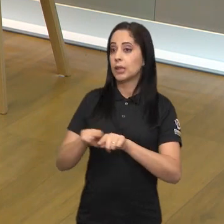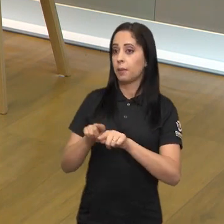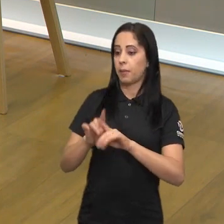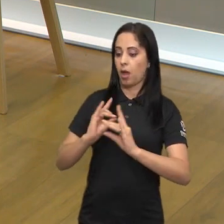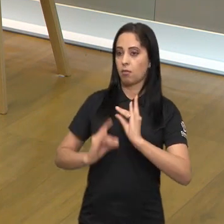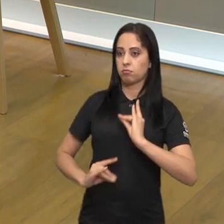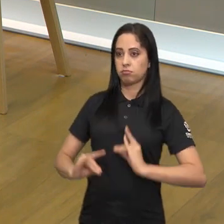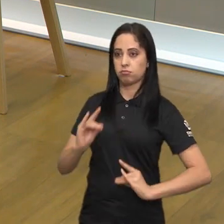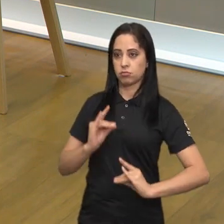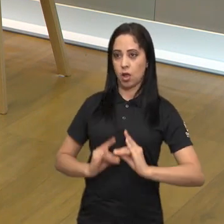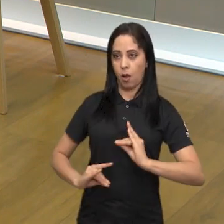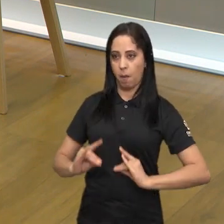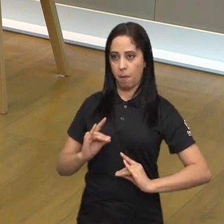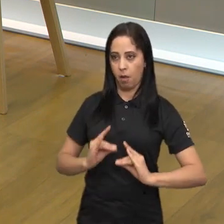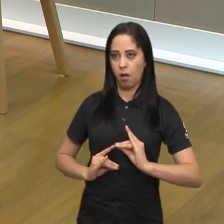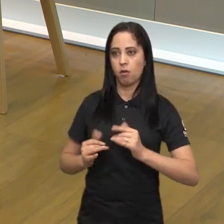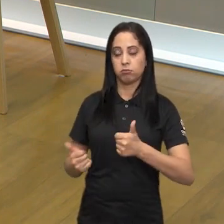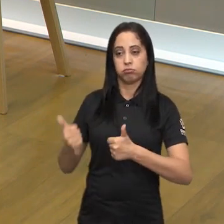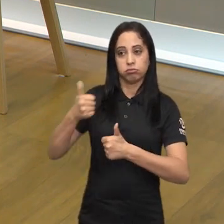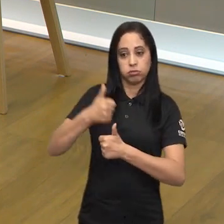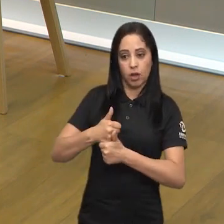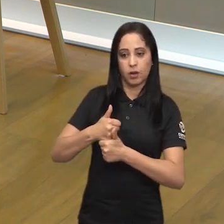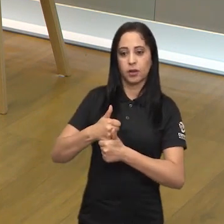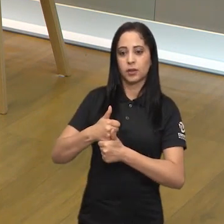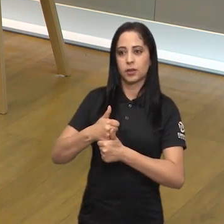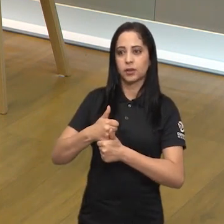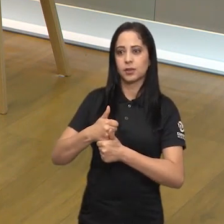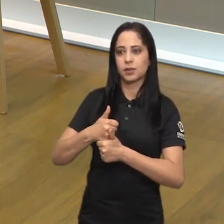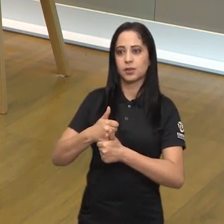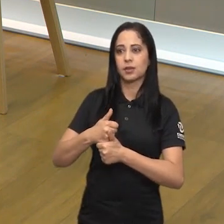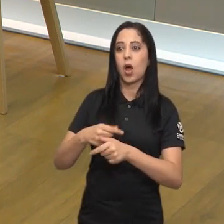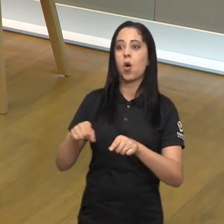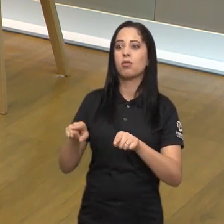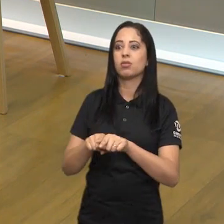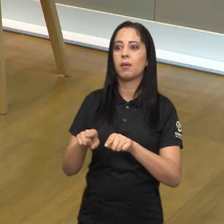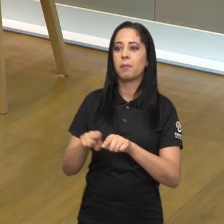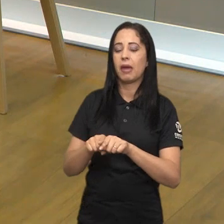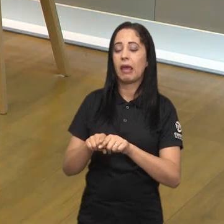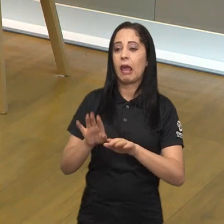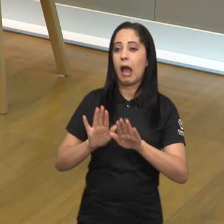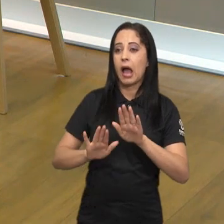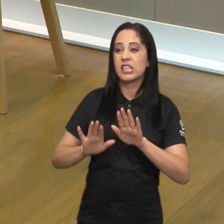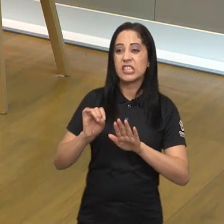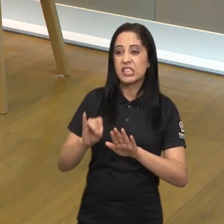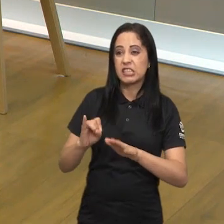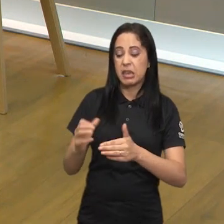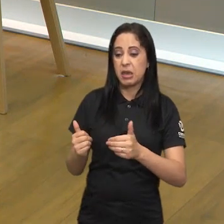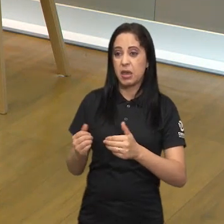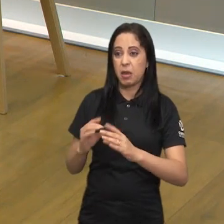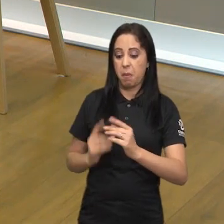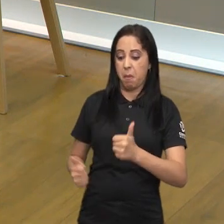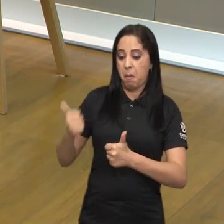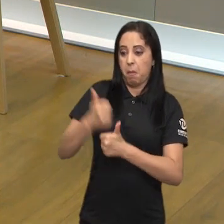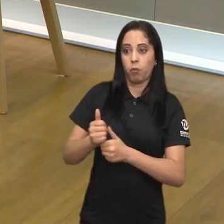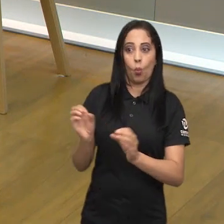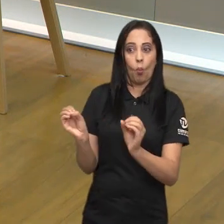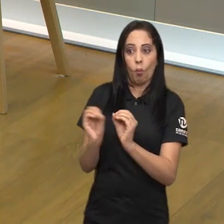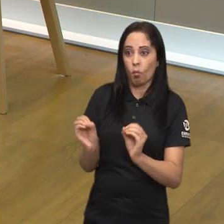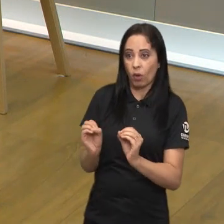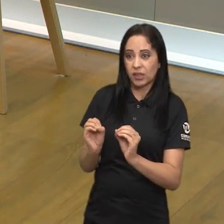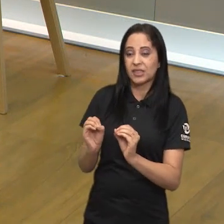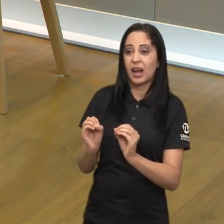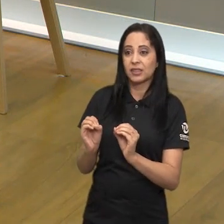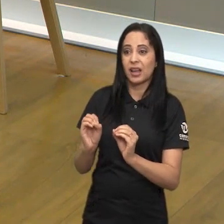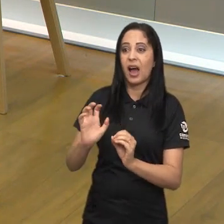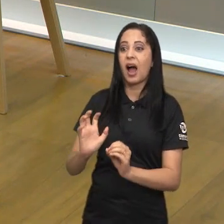reposição hormonal diminui o risco dessas mulheres desenvolverem osteoporose. Quantas velhinhas que não fizeram